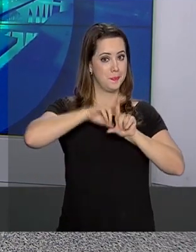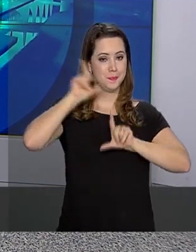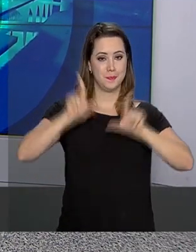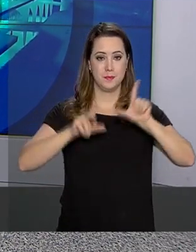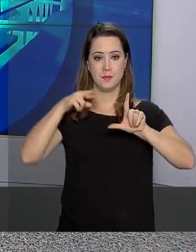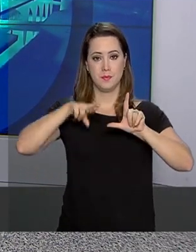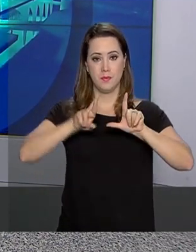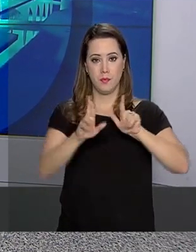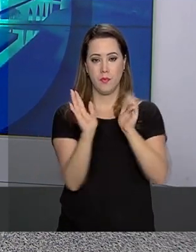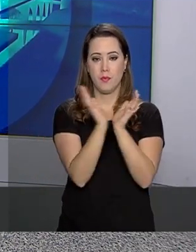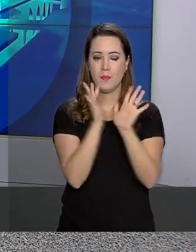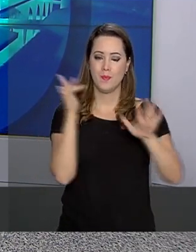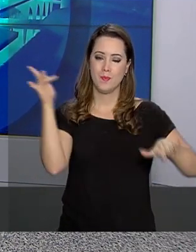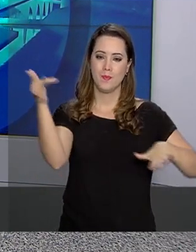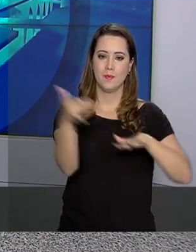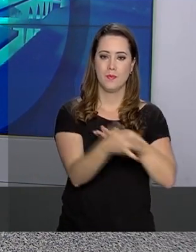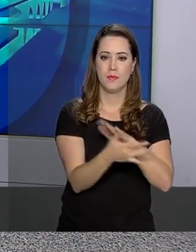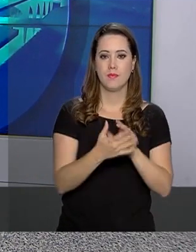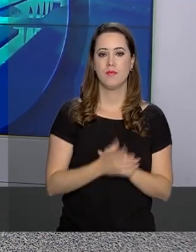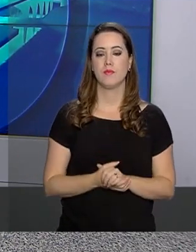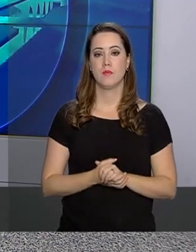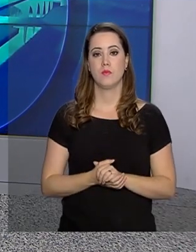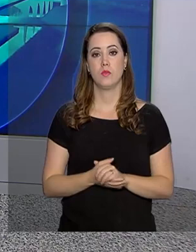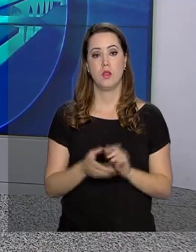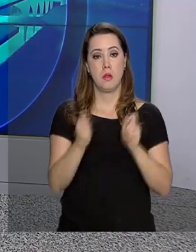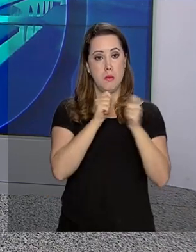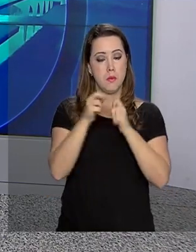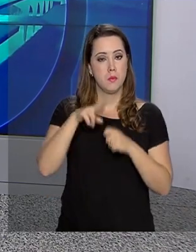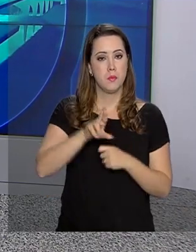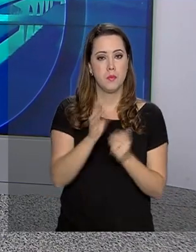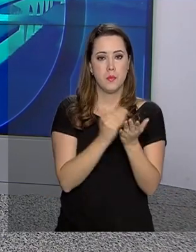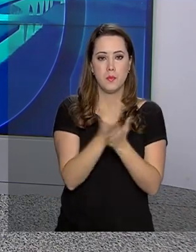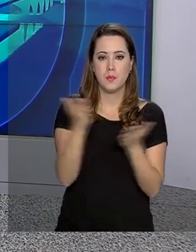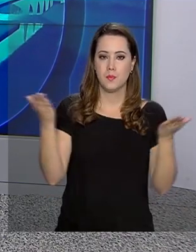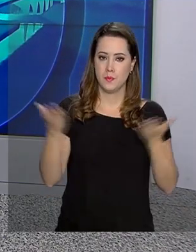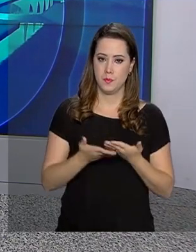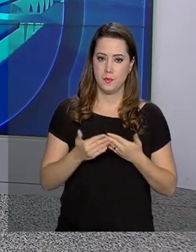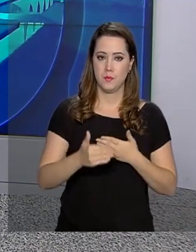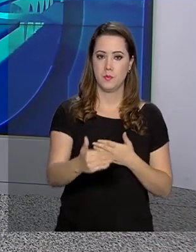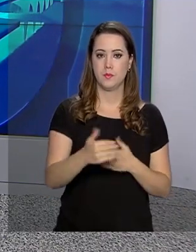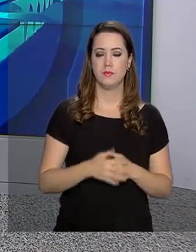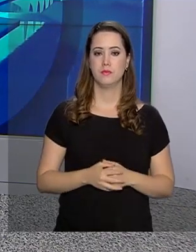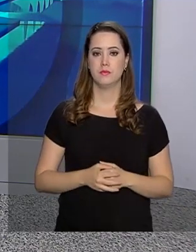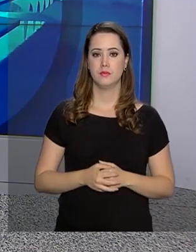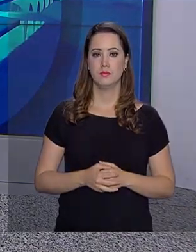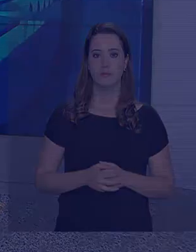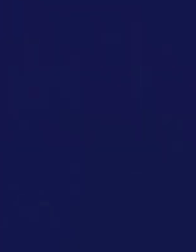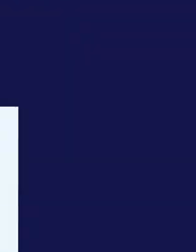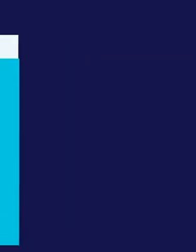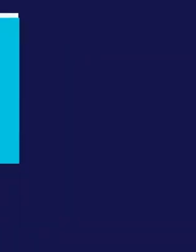#tv NBR nas redes sociais o repórter NBR começa